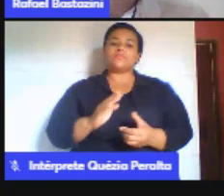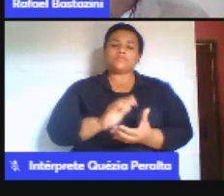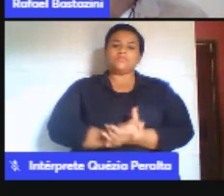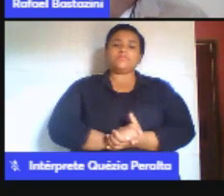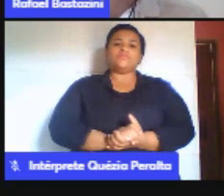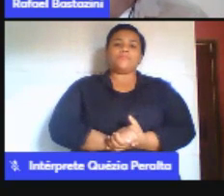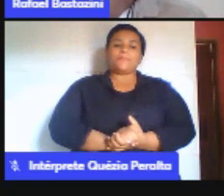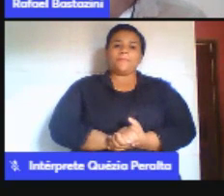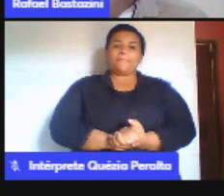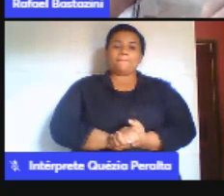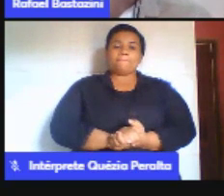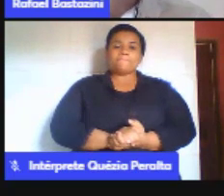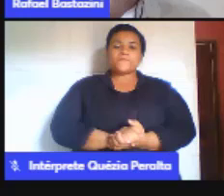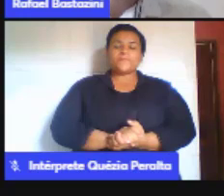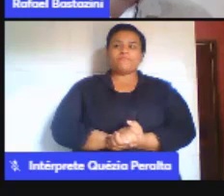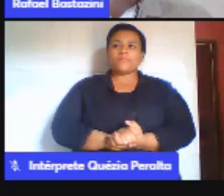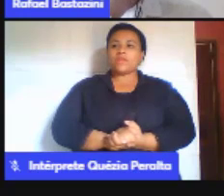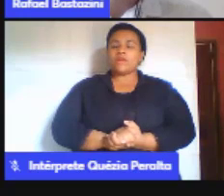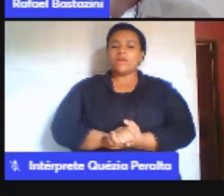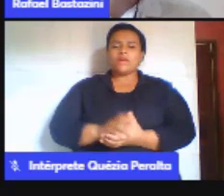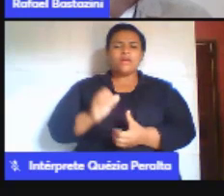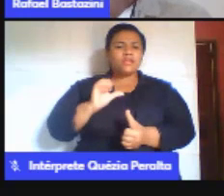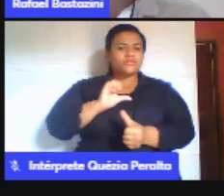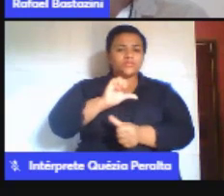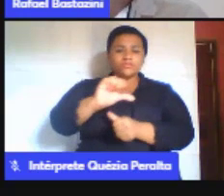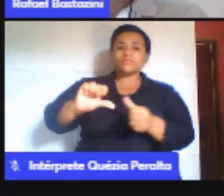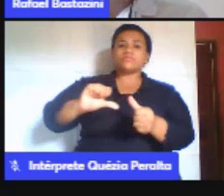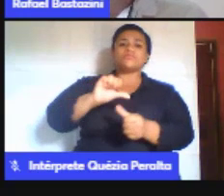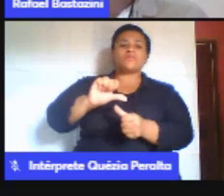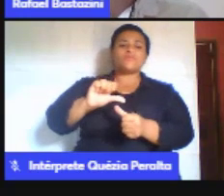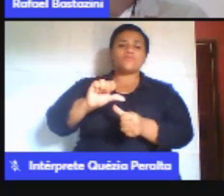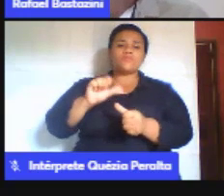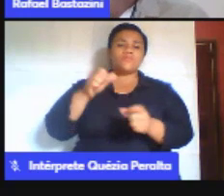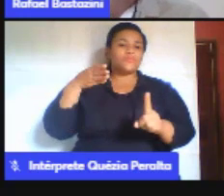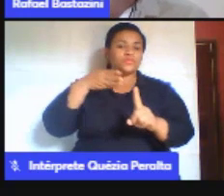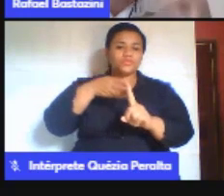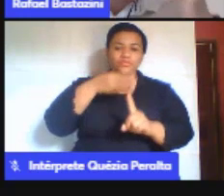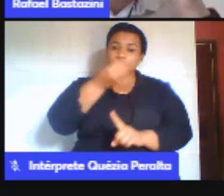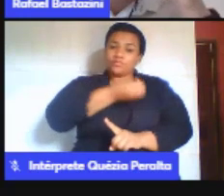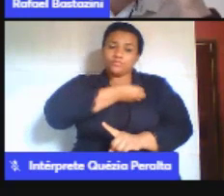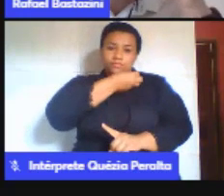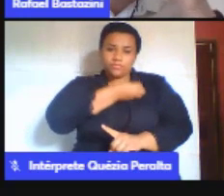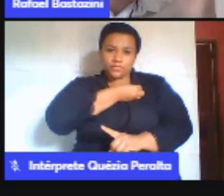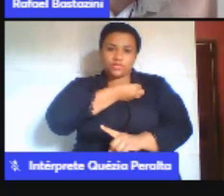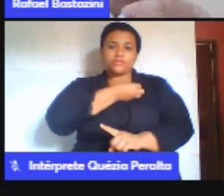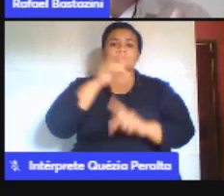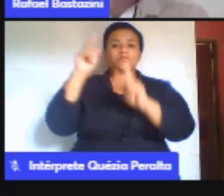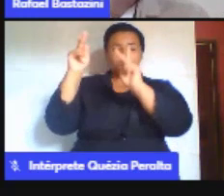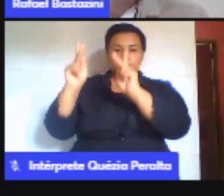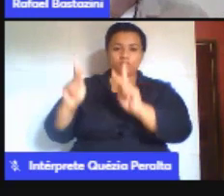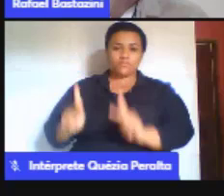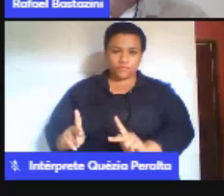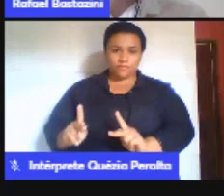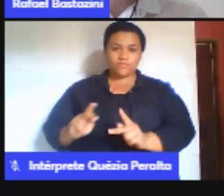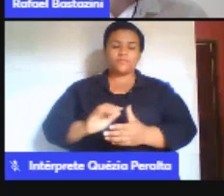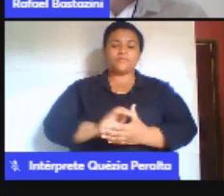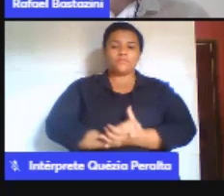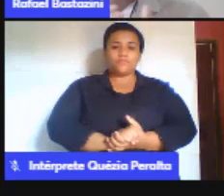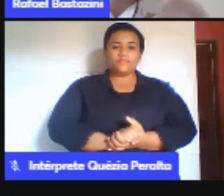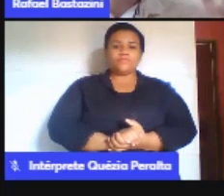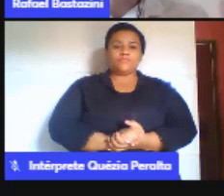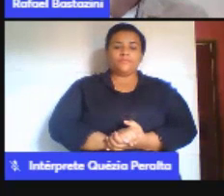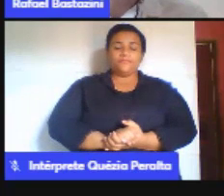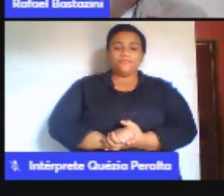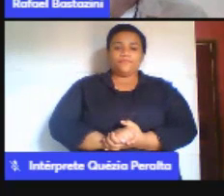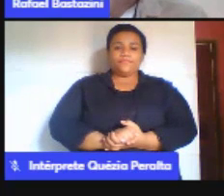modo de vida das pessoas. Então, a gente analisou, tem algumas placas que chamam, que é uma placa do cotidiano, né? Então,